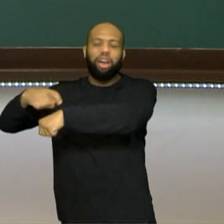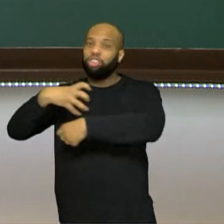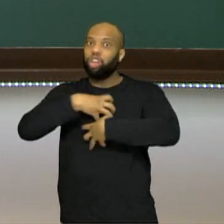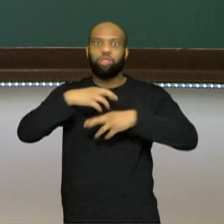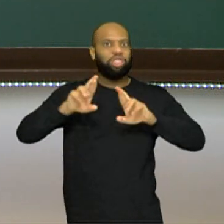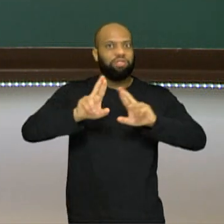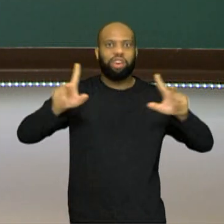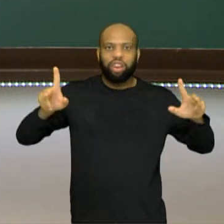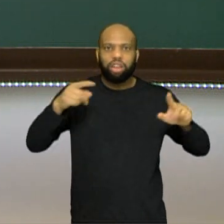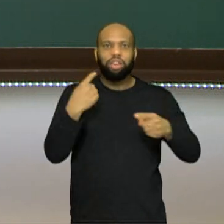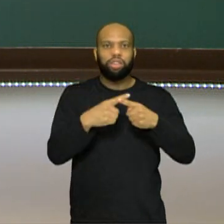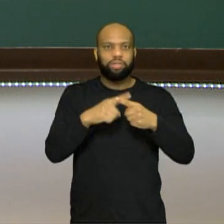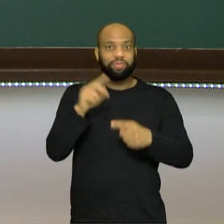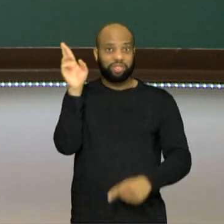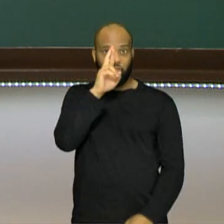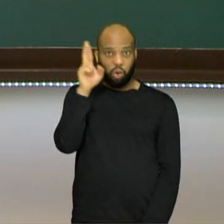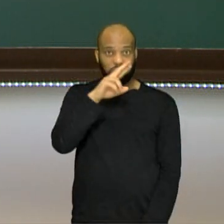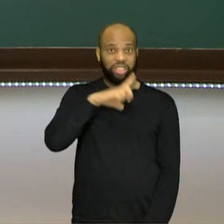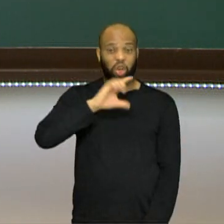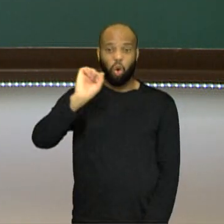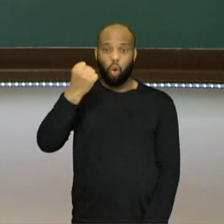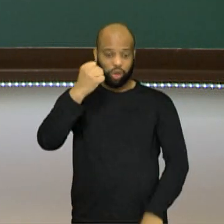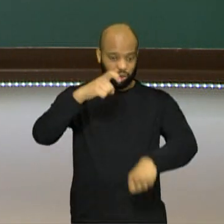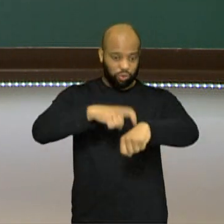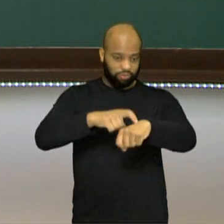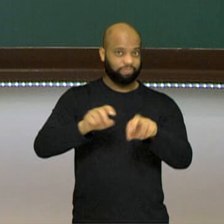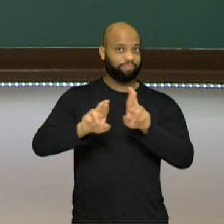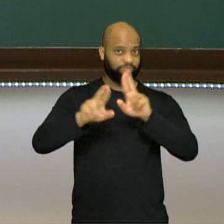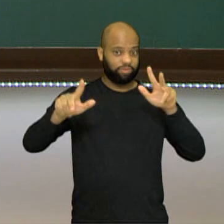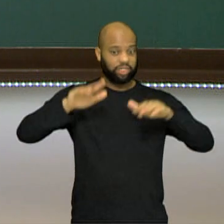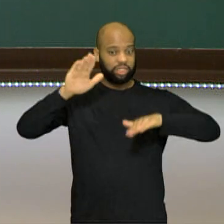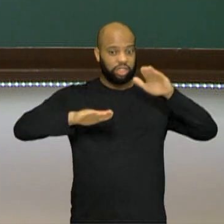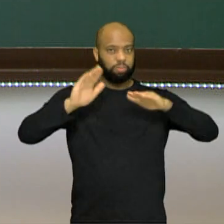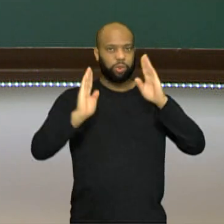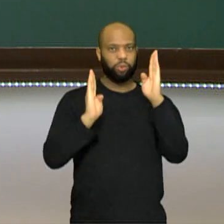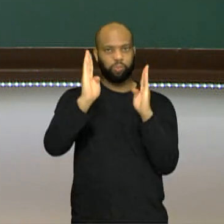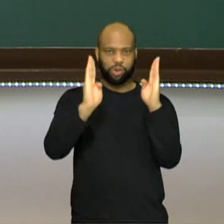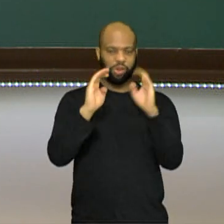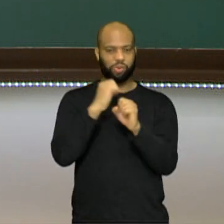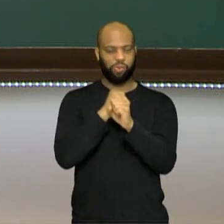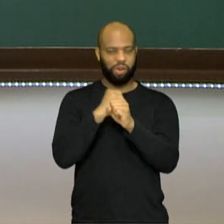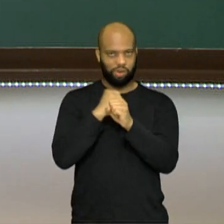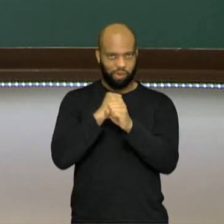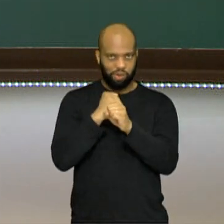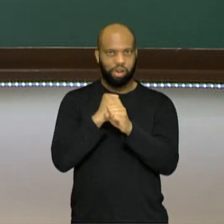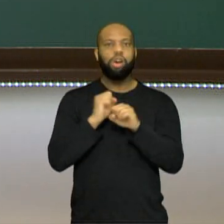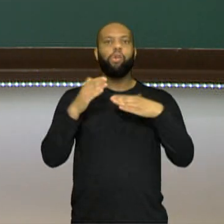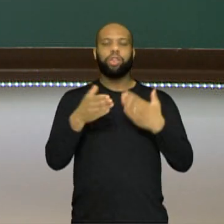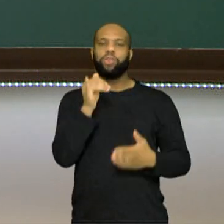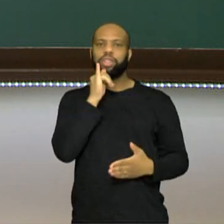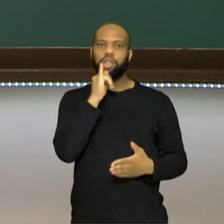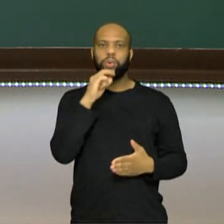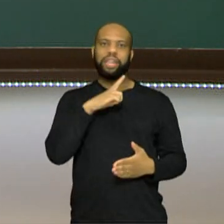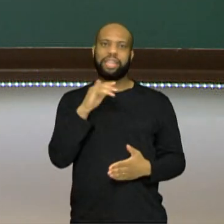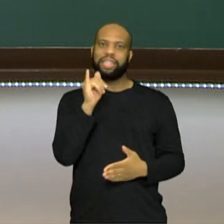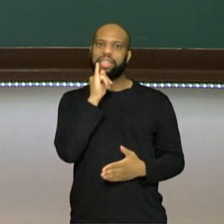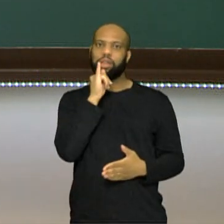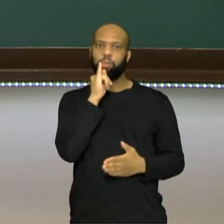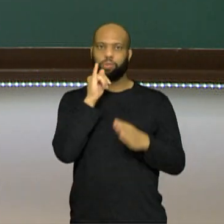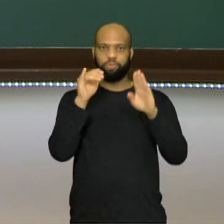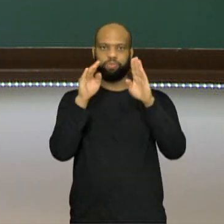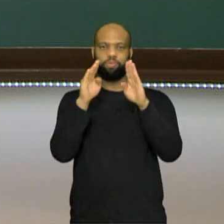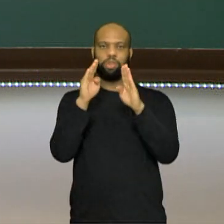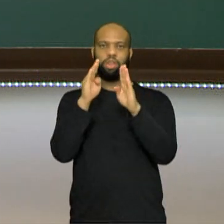Na Rússia existem pelo menos 8 fusos diferentes, dependendo da época do ano. É como se de um lado do país fosse de